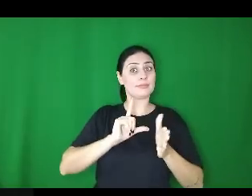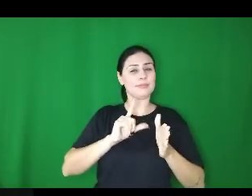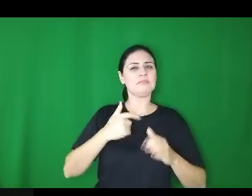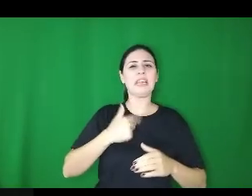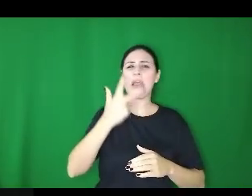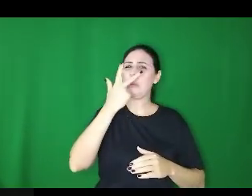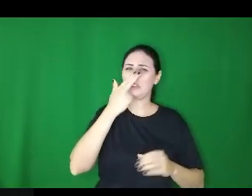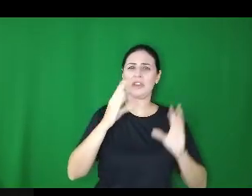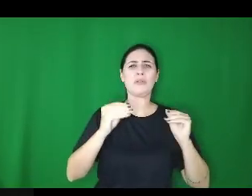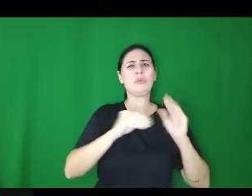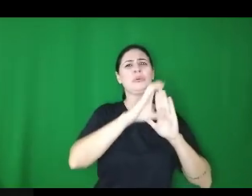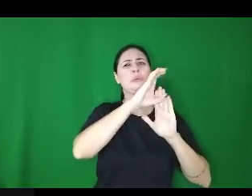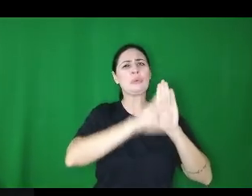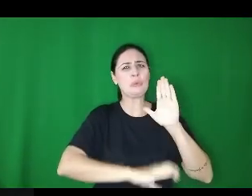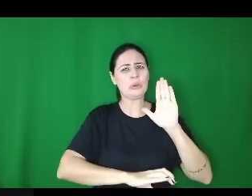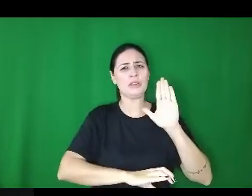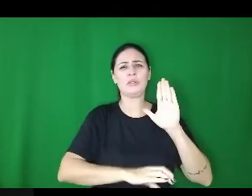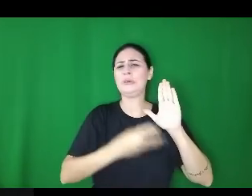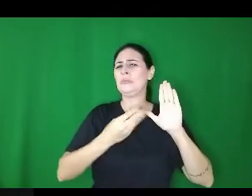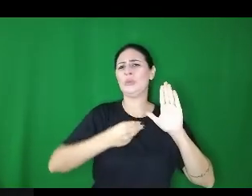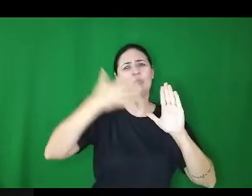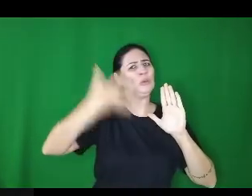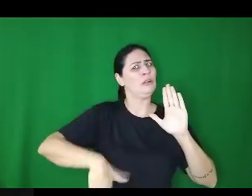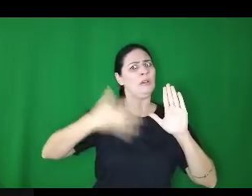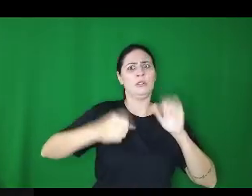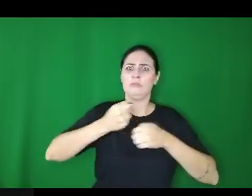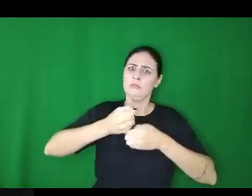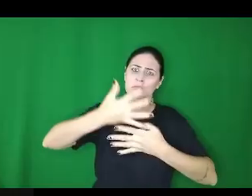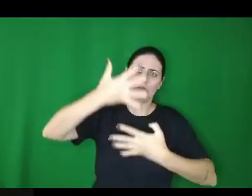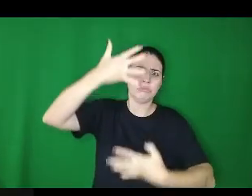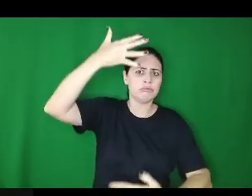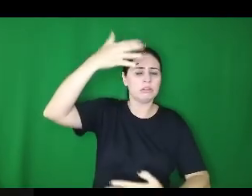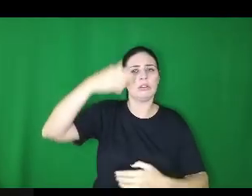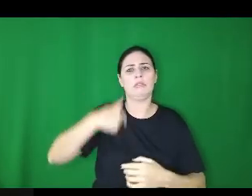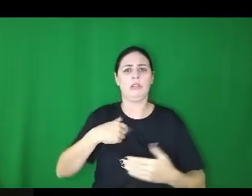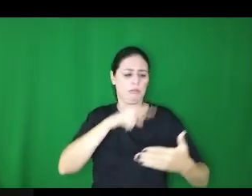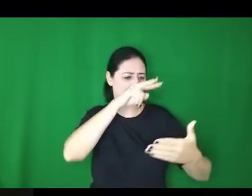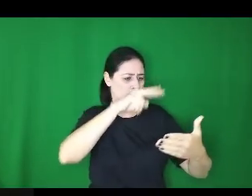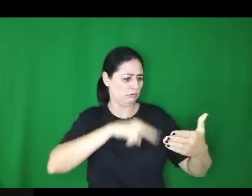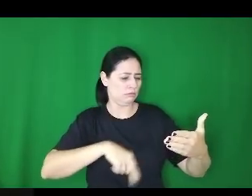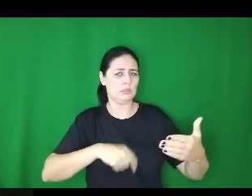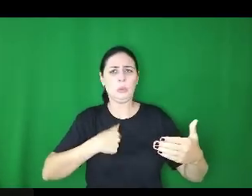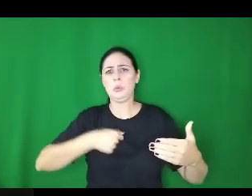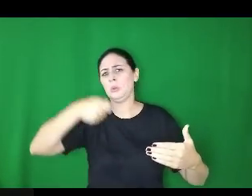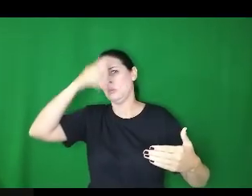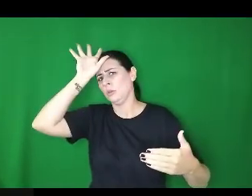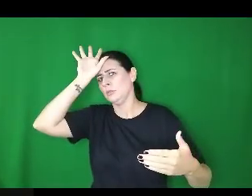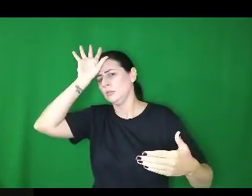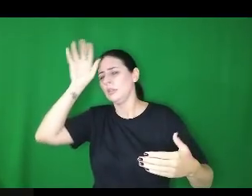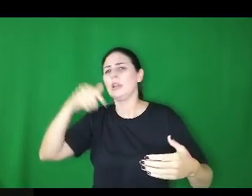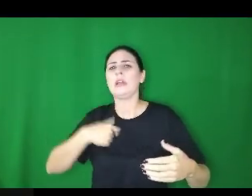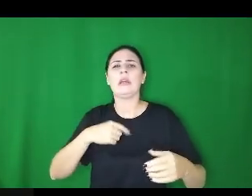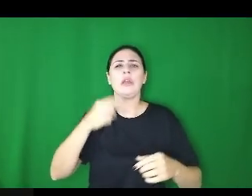ou não ajudar, isso não é culpa do professor que se envolveu ou se não envolveu, isso é algo que escapa à escola, né? E